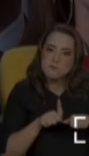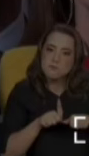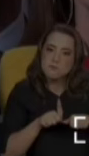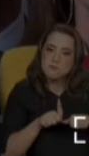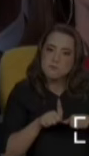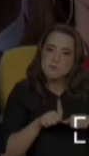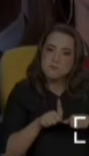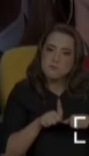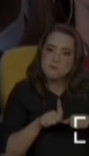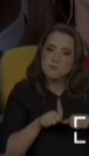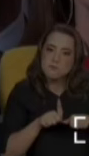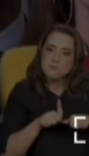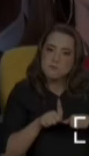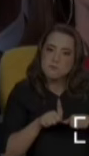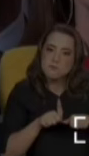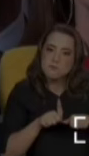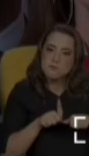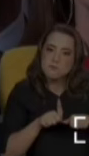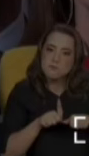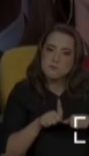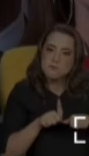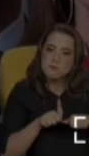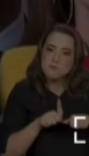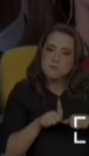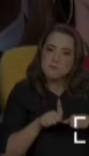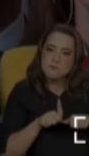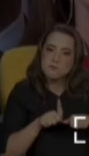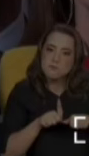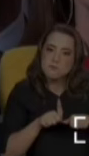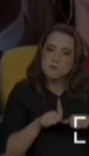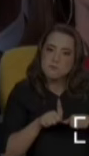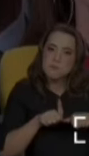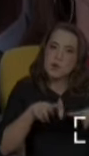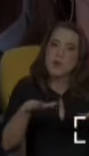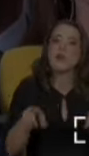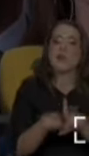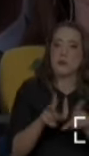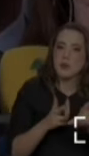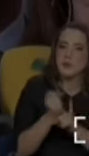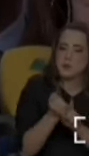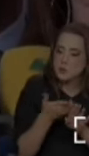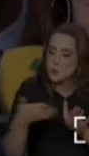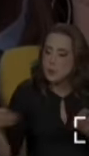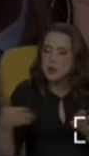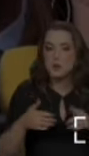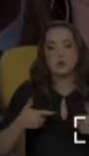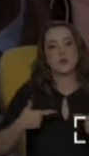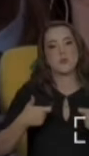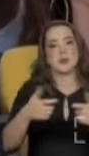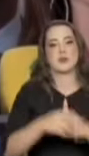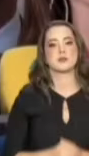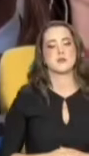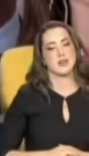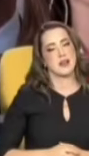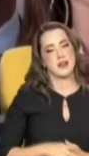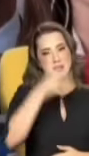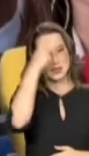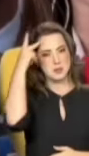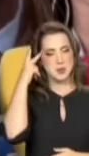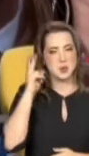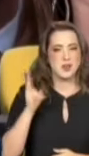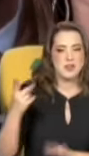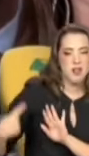tem fake news de ambos os lados, pode alimentar qualquer coisa. Fui rotulado como antidemocrático